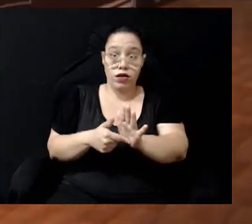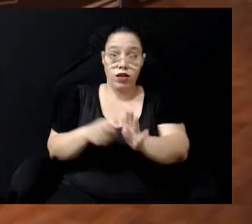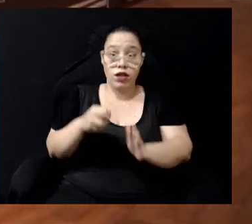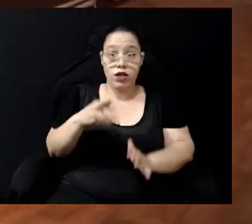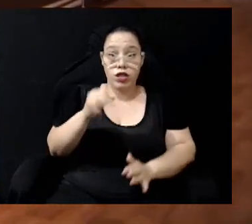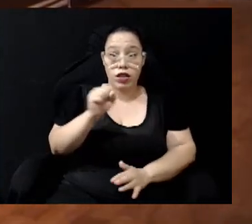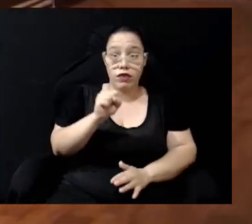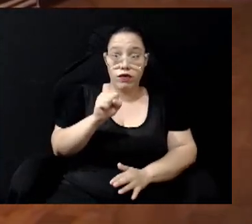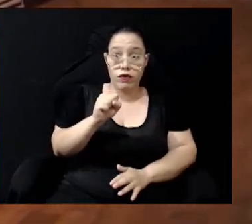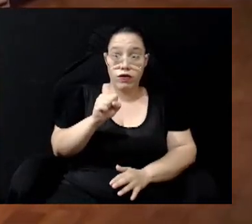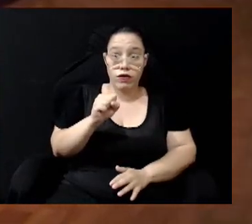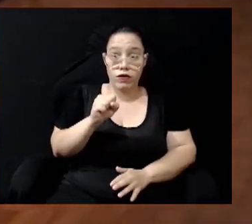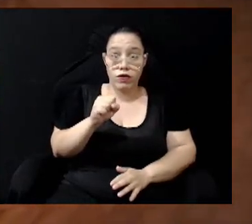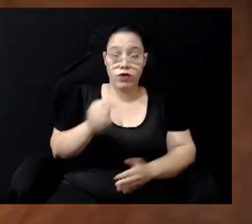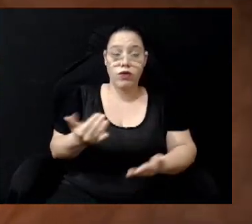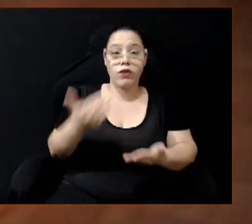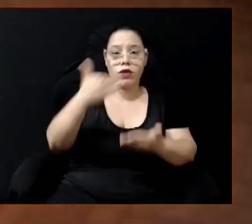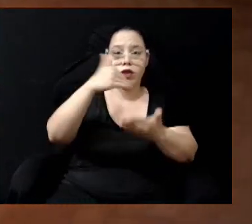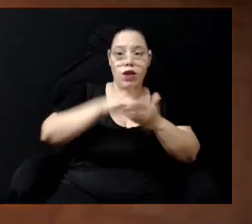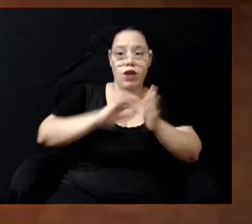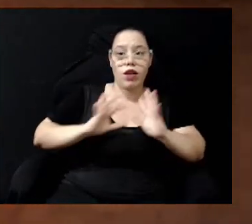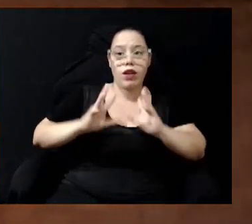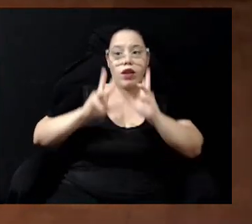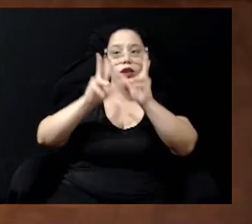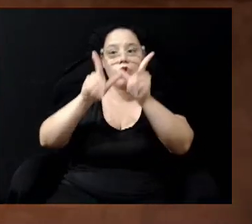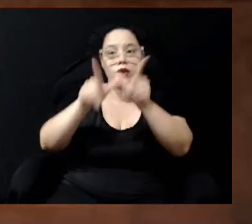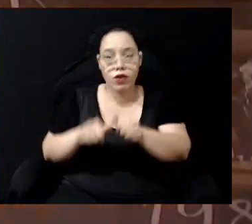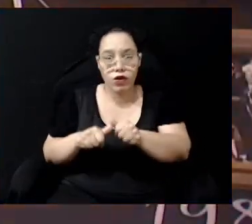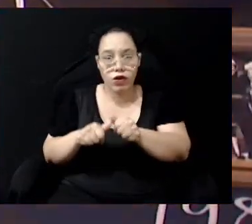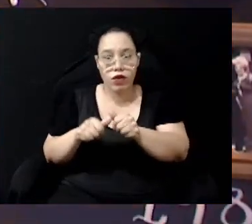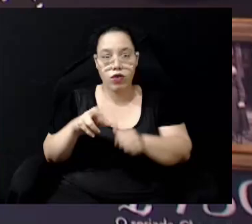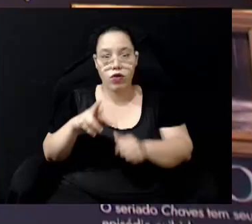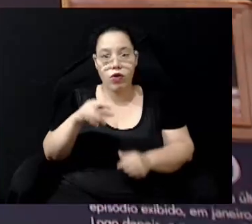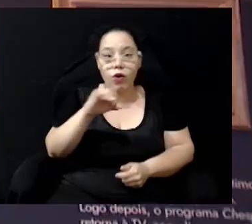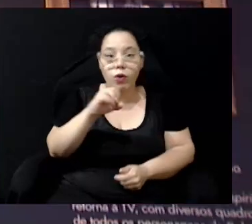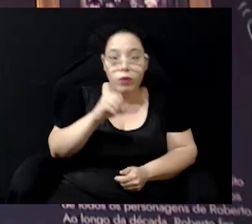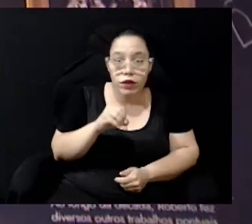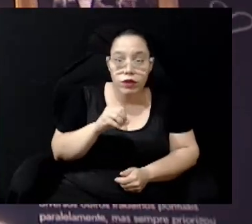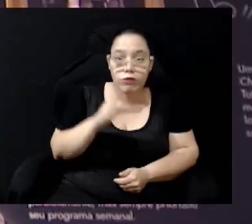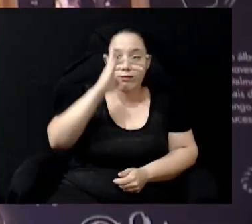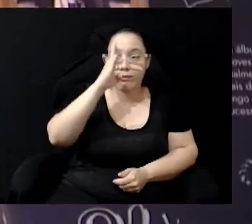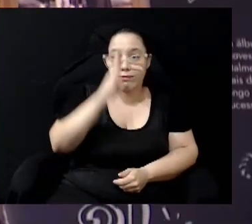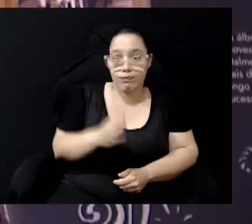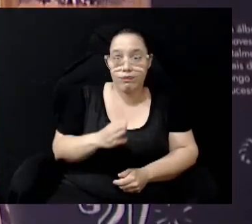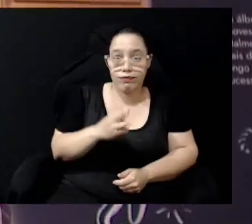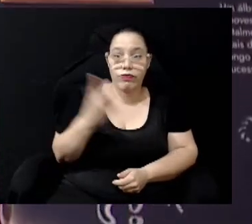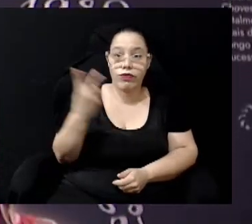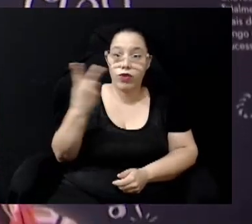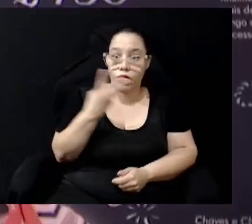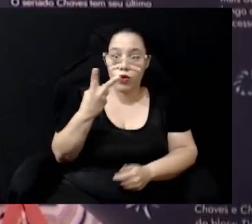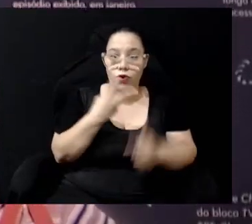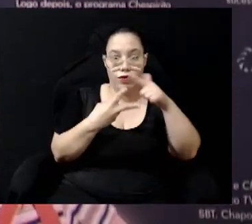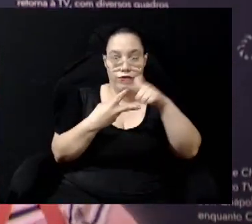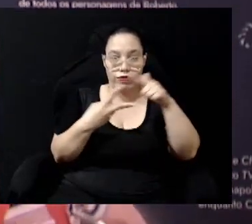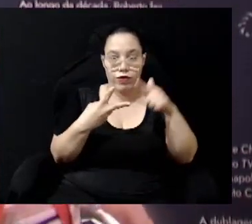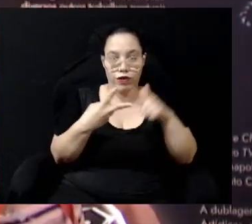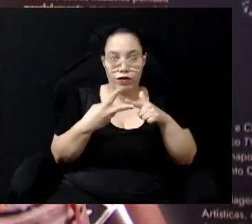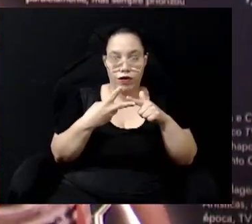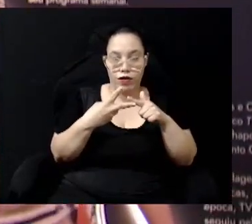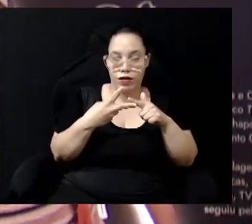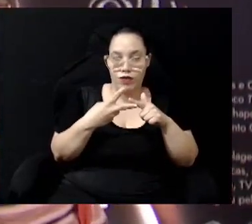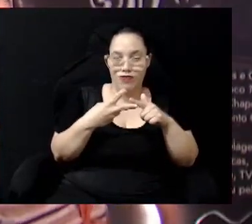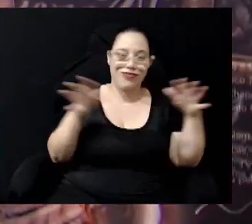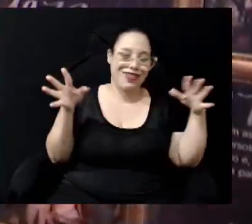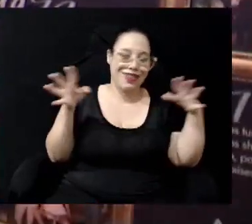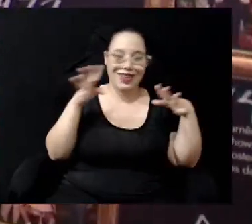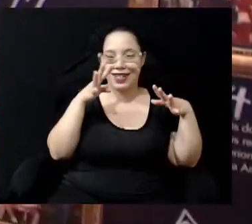traz todo o universo do Roberto Bolanhos, principalmente com seus dois personagens mais famosos e icônicos, o